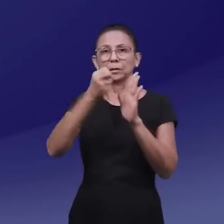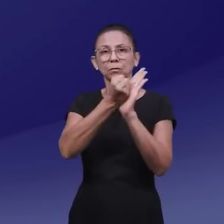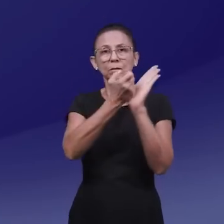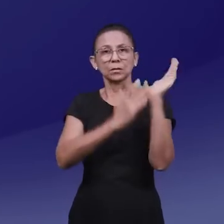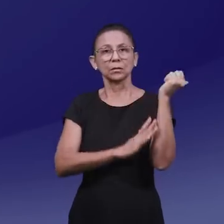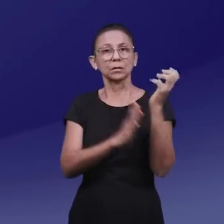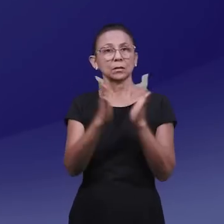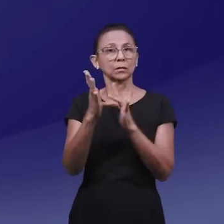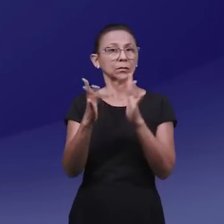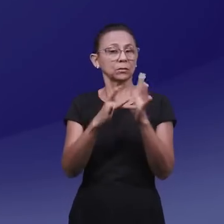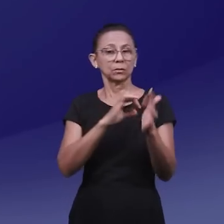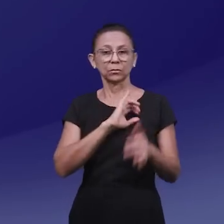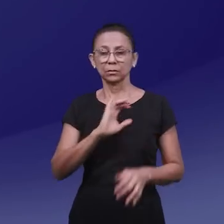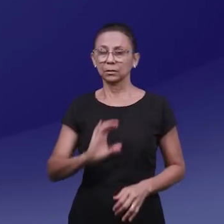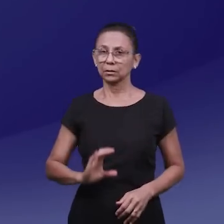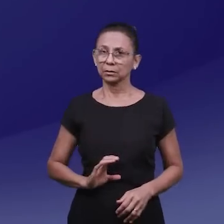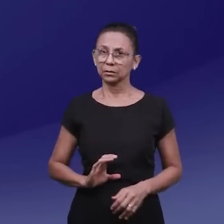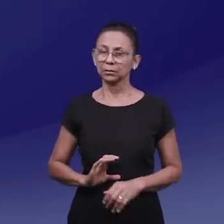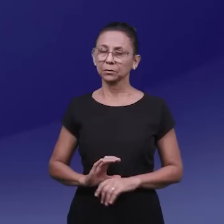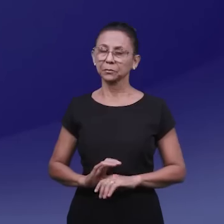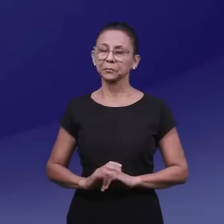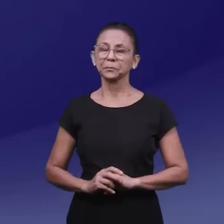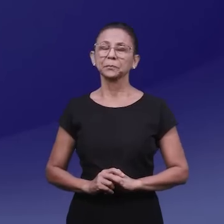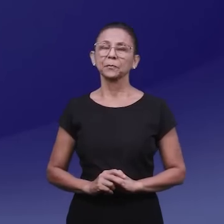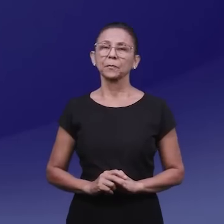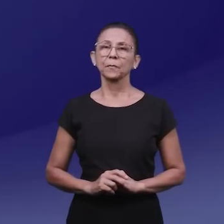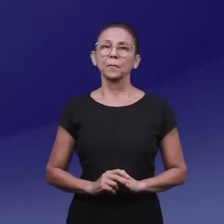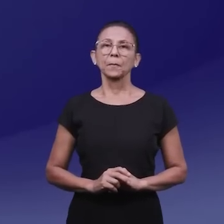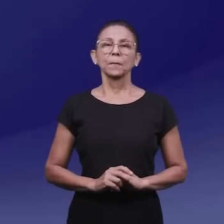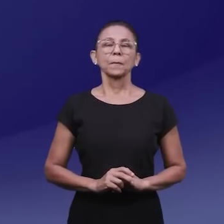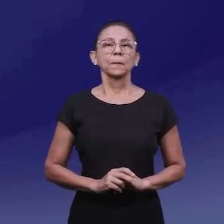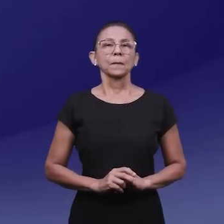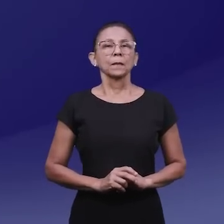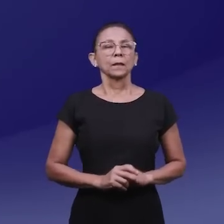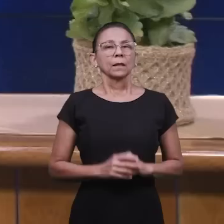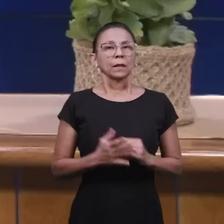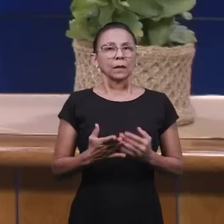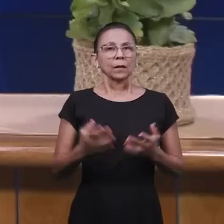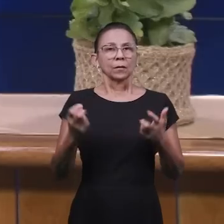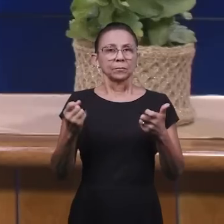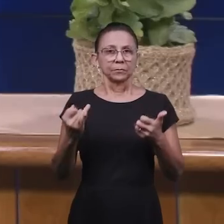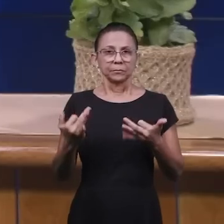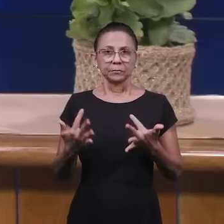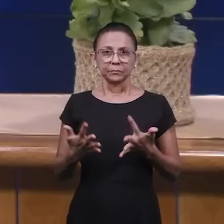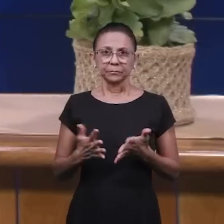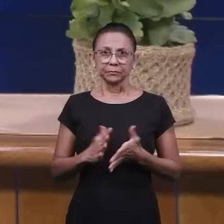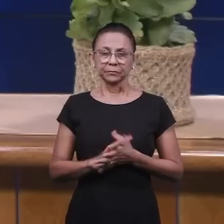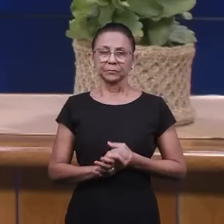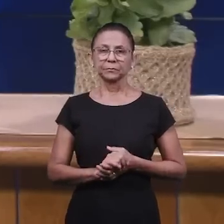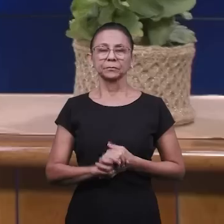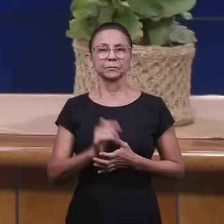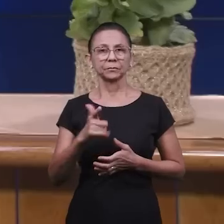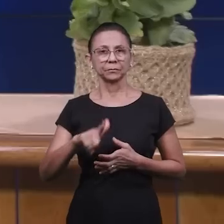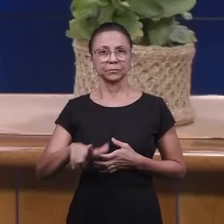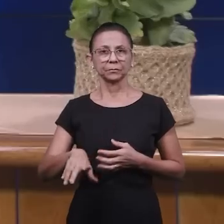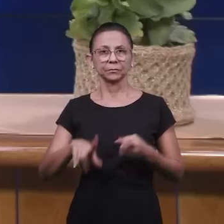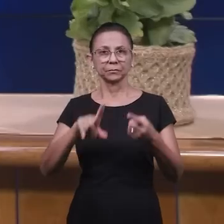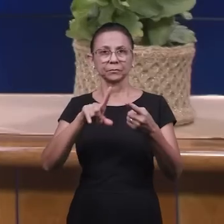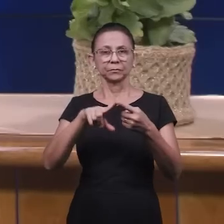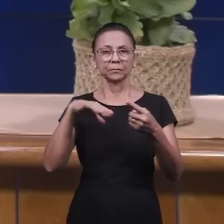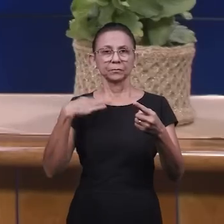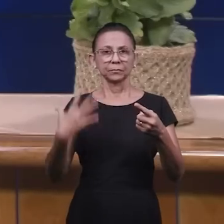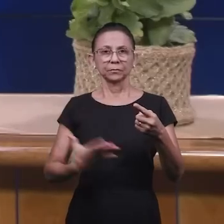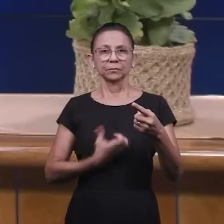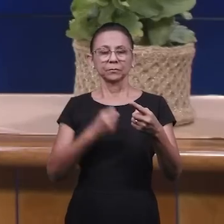é em santificação, né? Podemos passar o slide e vamos seguir a nossa sequência aí. Olha o